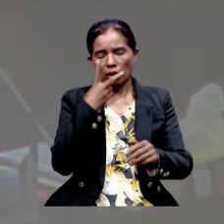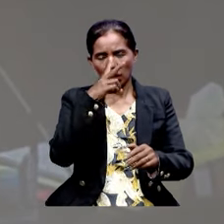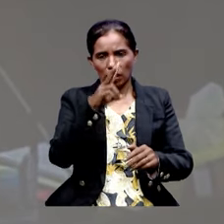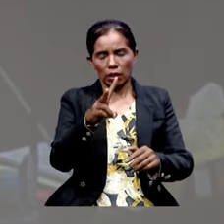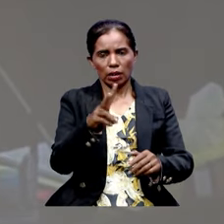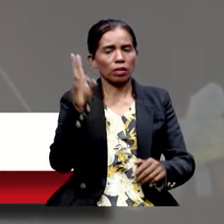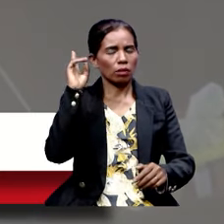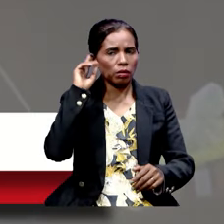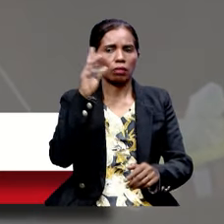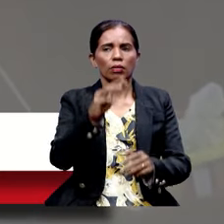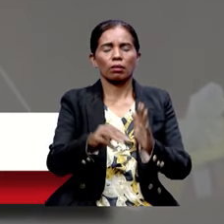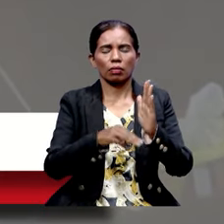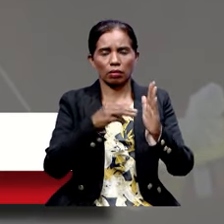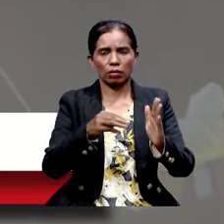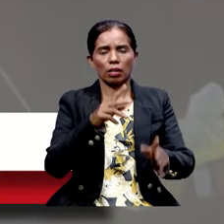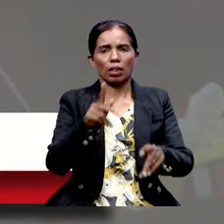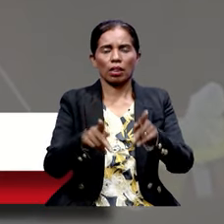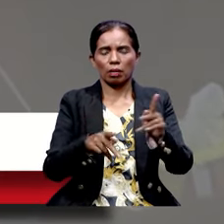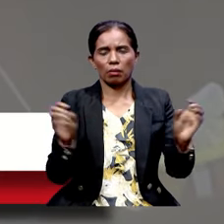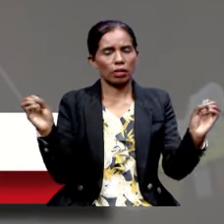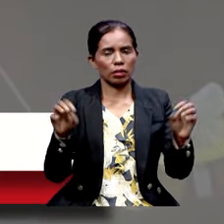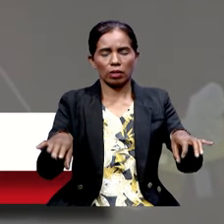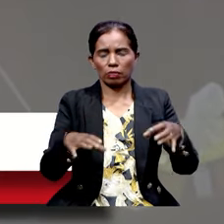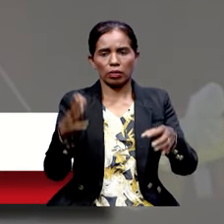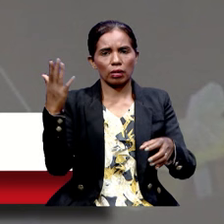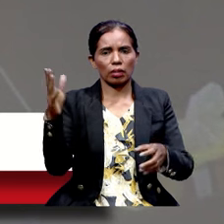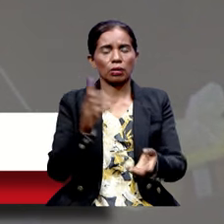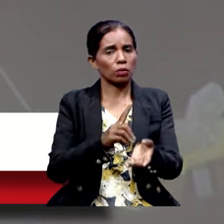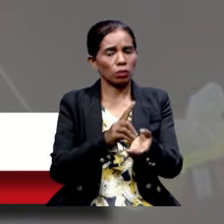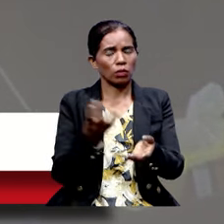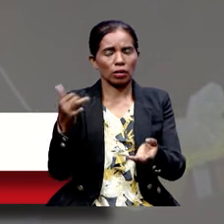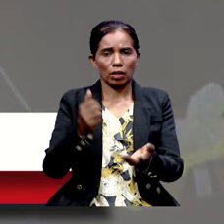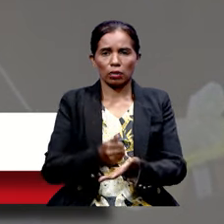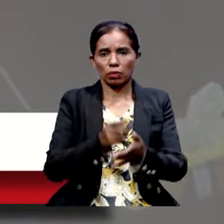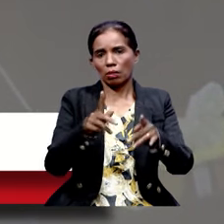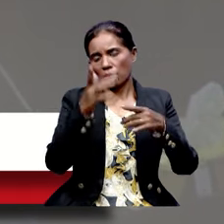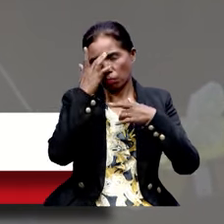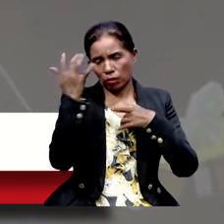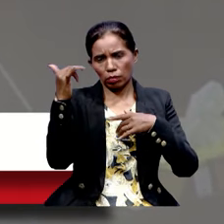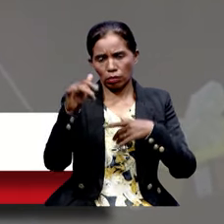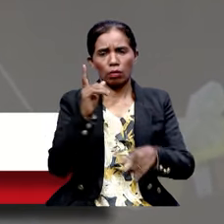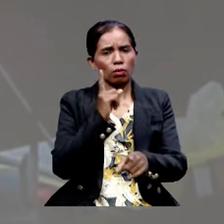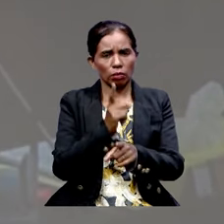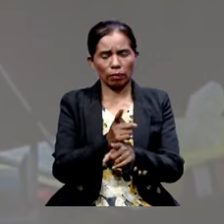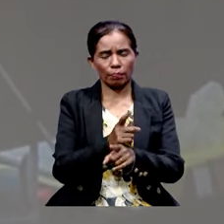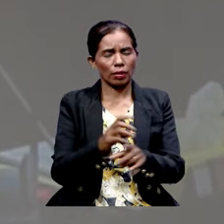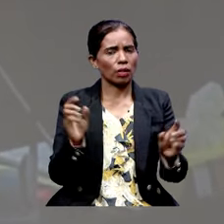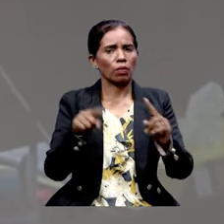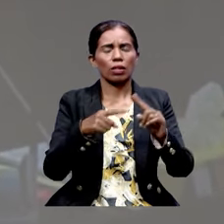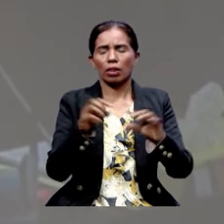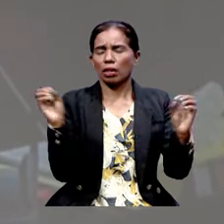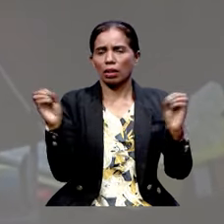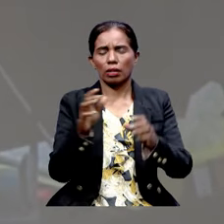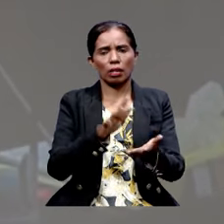no rona menos pessoal saúde ori alo tratamento ba paciente sira seri utebes wa ira laia e moro kat fo